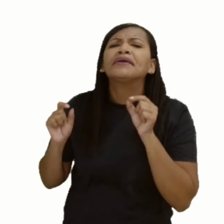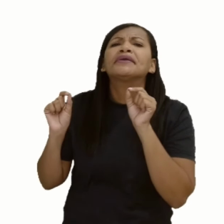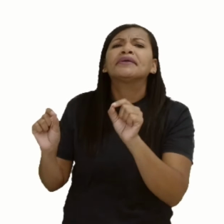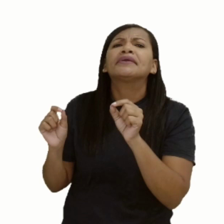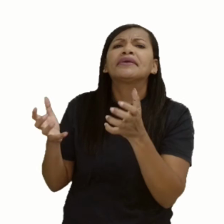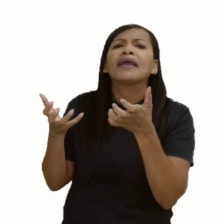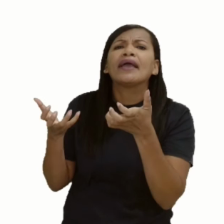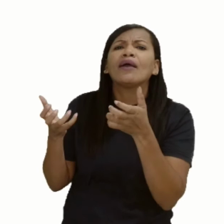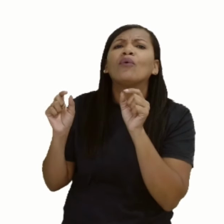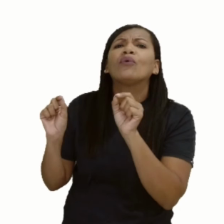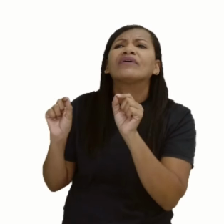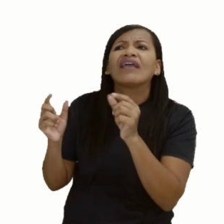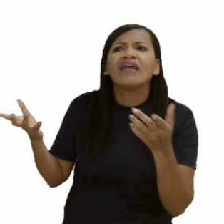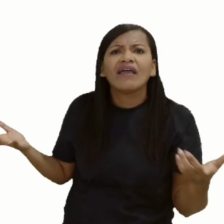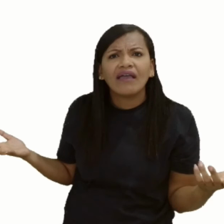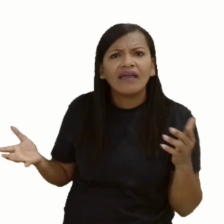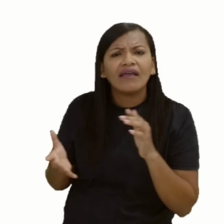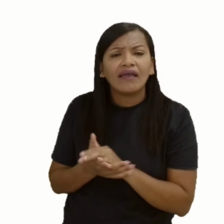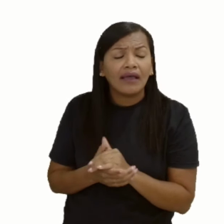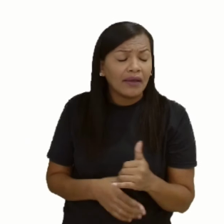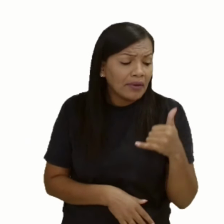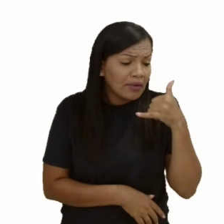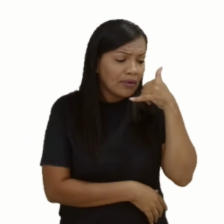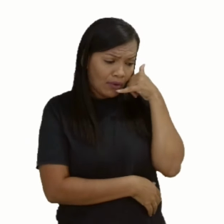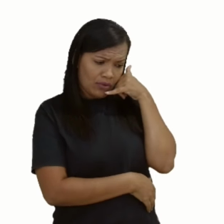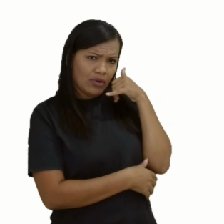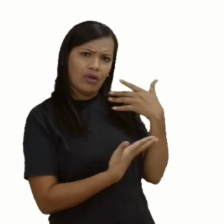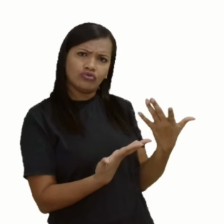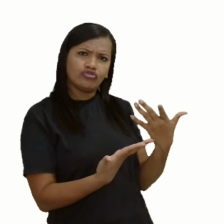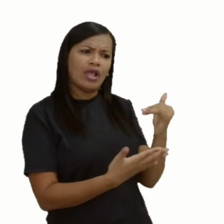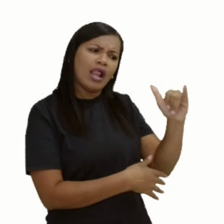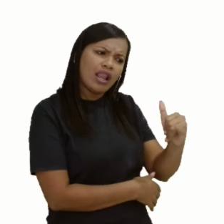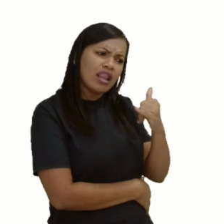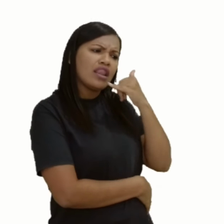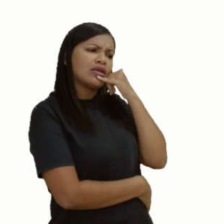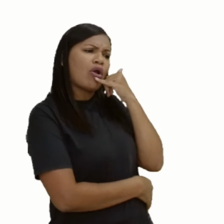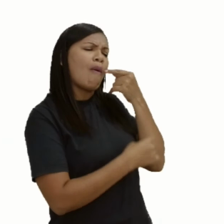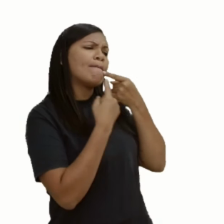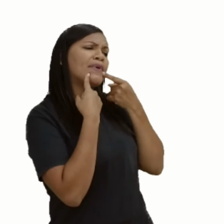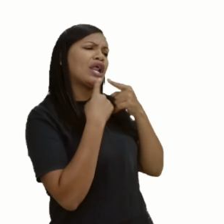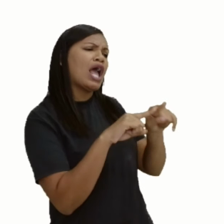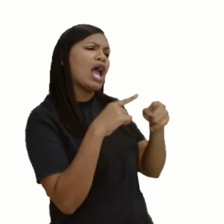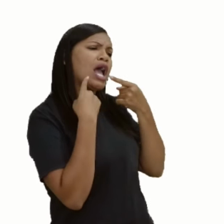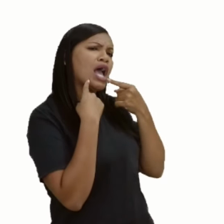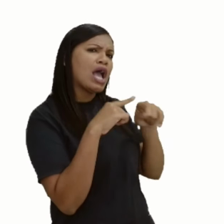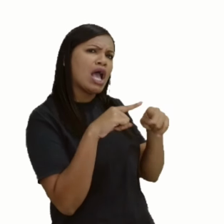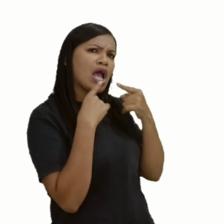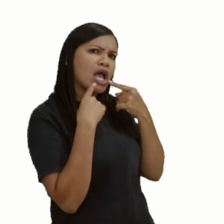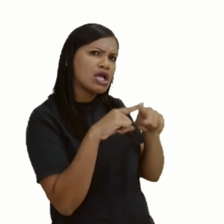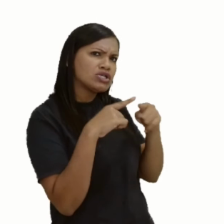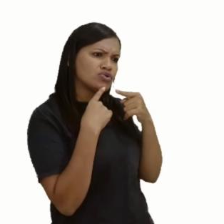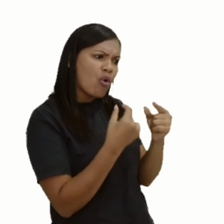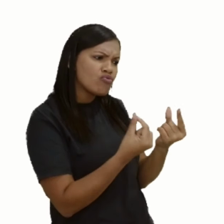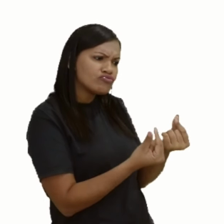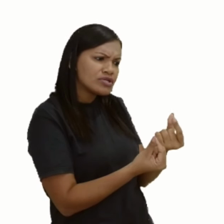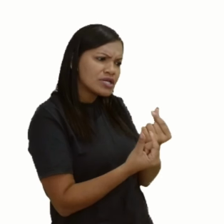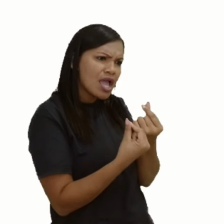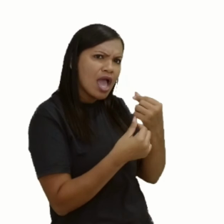quê? O que está com o telefone responde: ligou para reclamar do seu saldo.